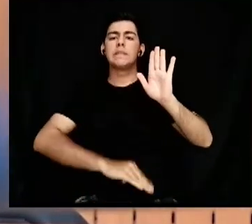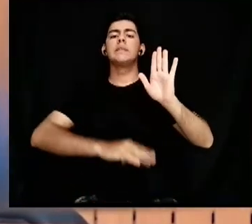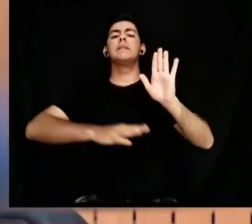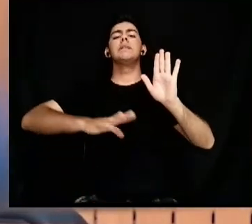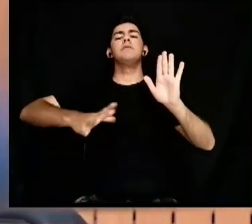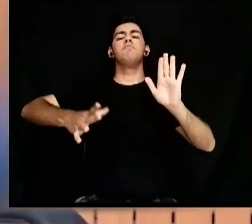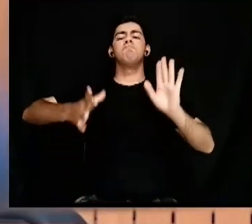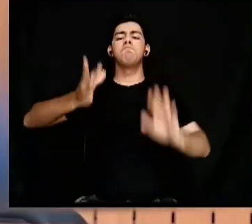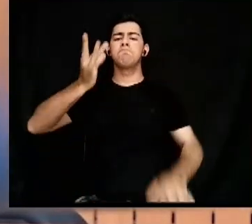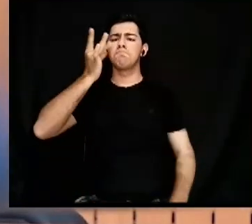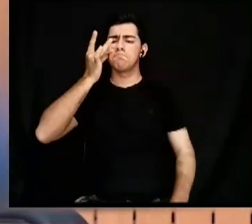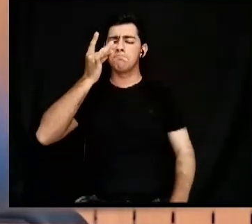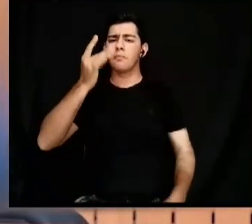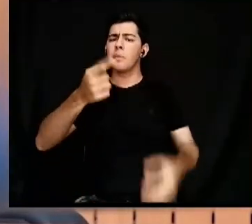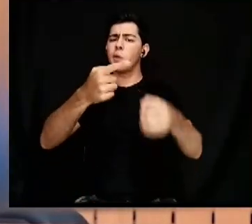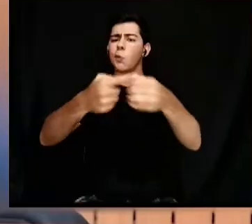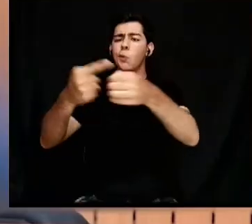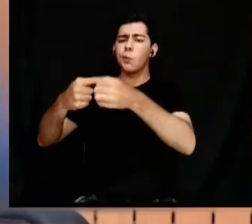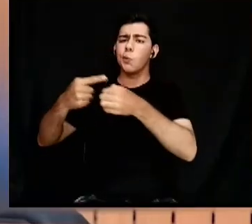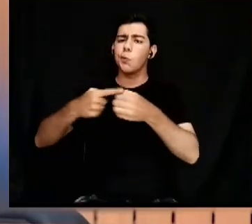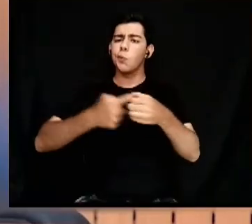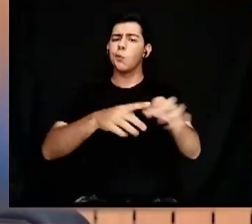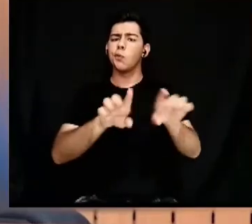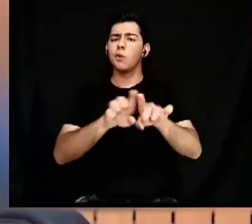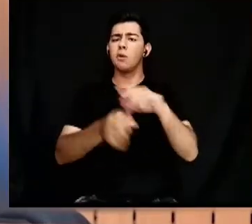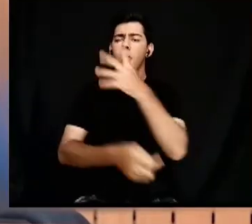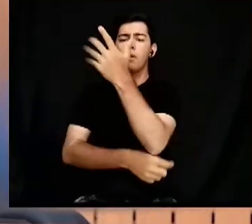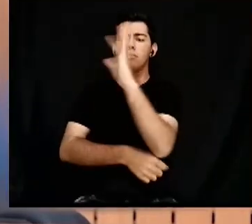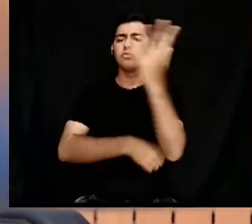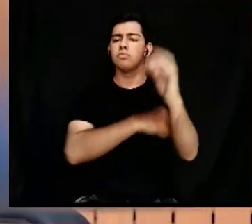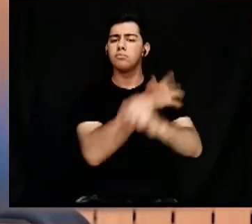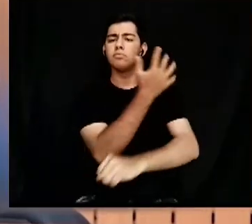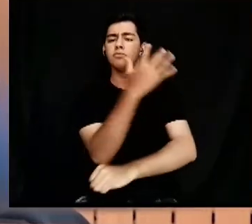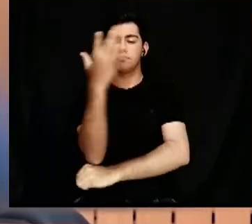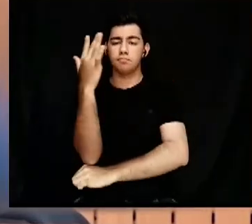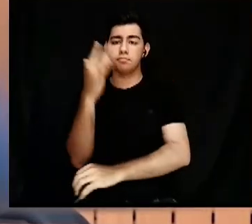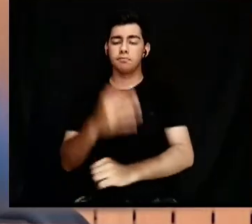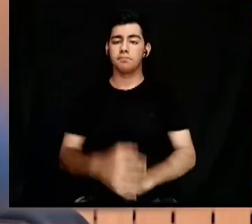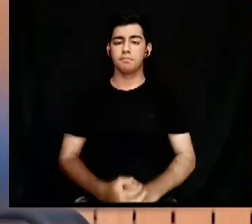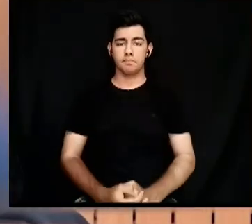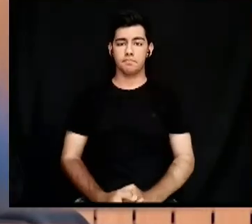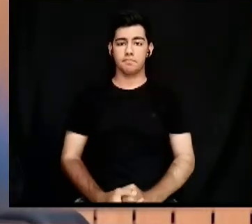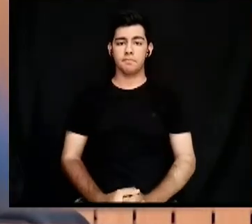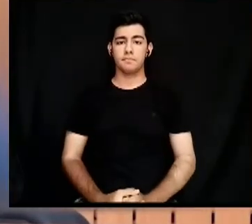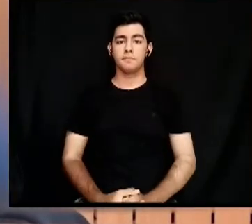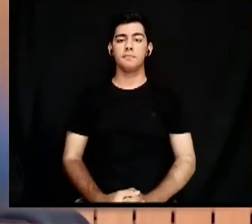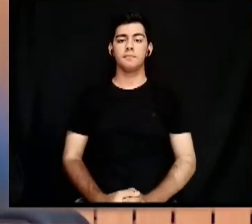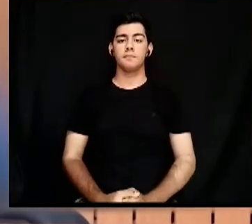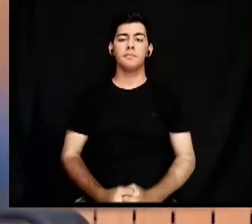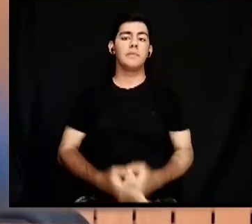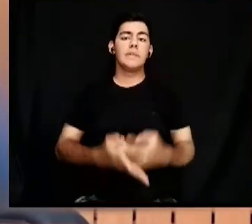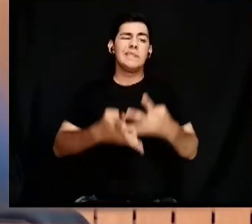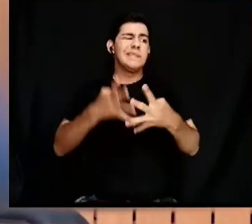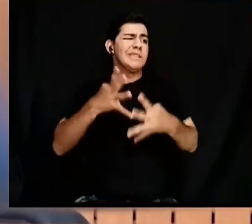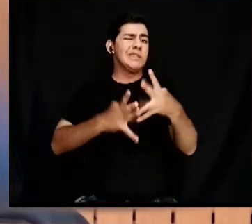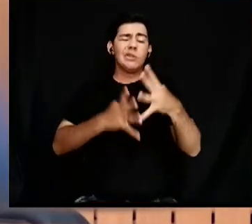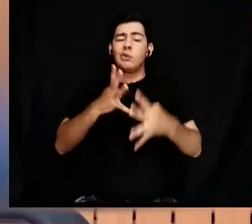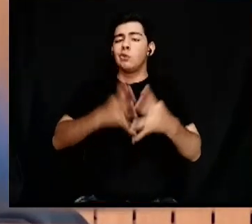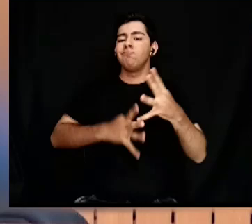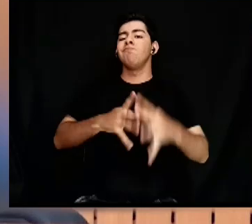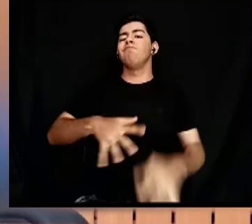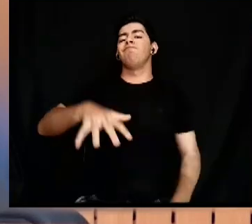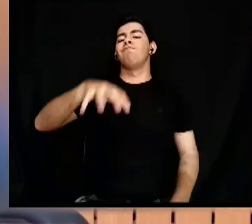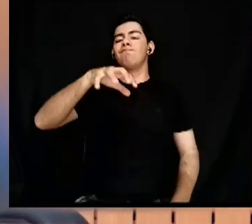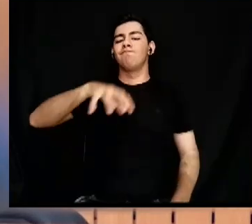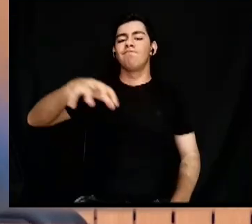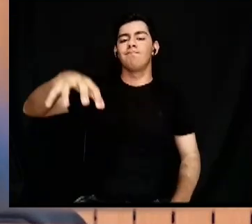cidades, nos grandes centros urbanos, e o quanto isso tem prejudicado muito as cidades.